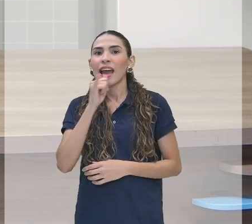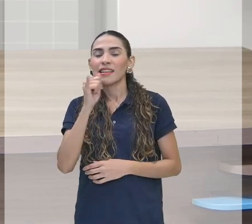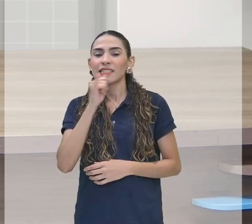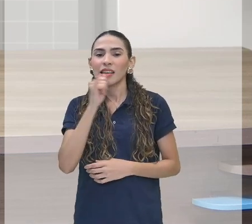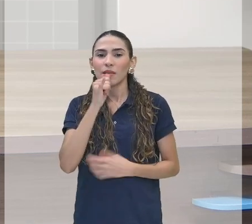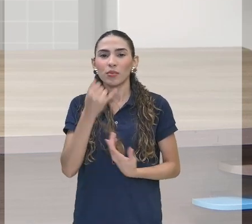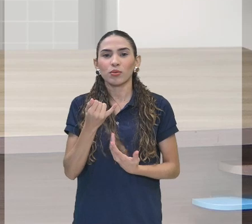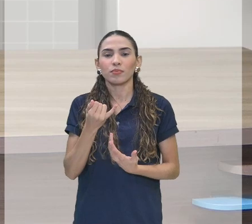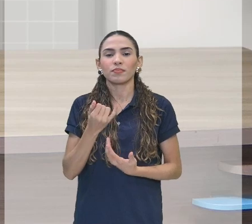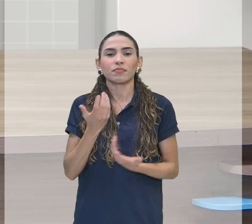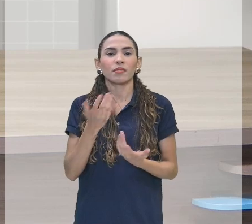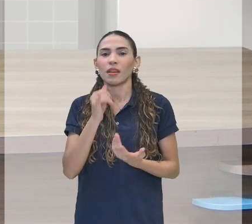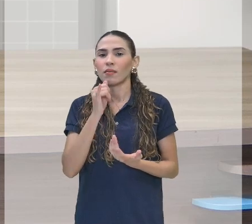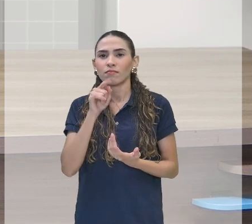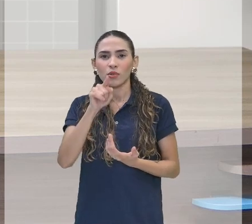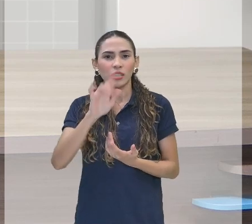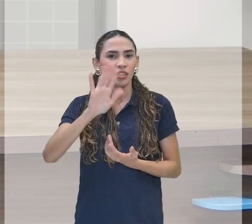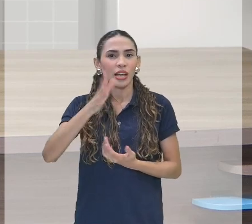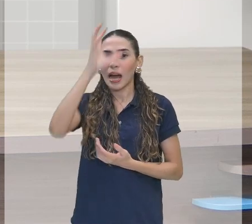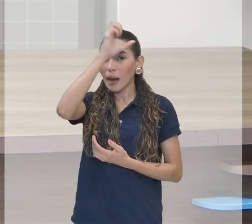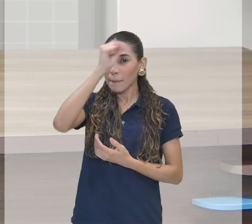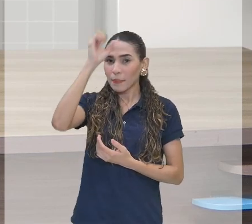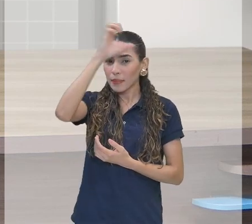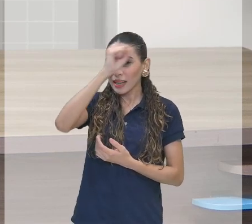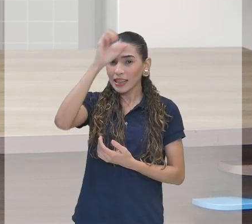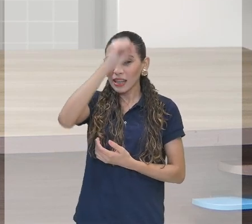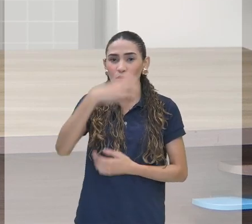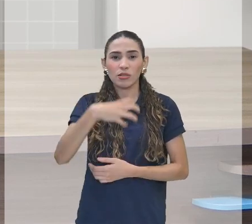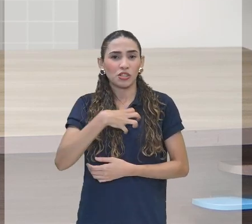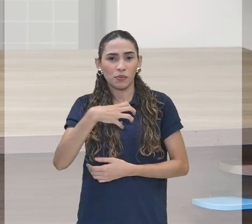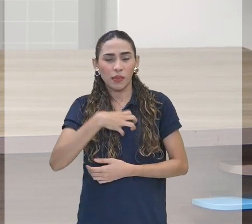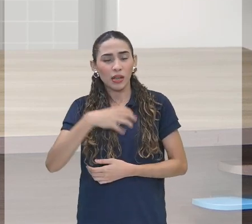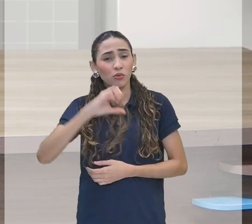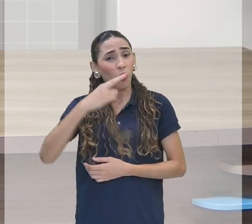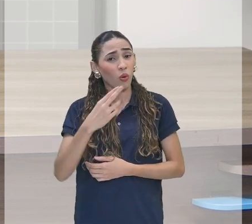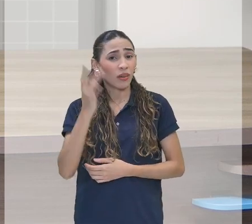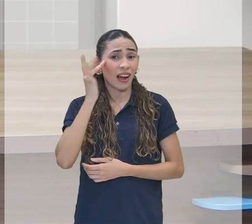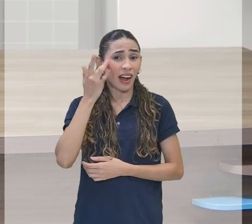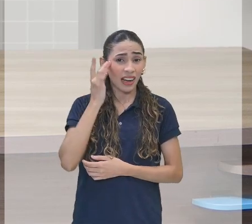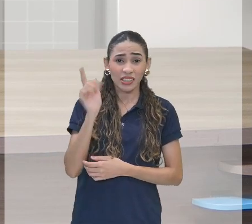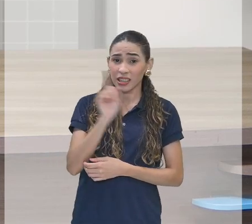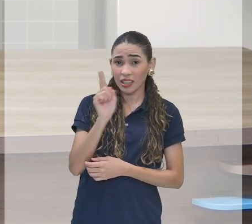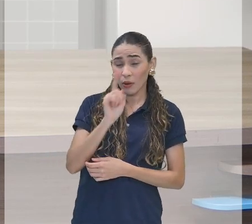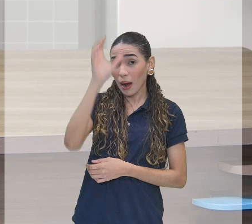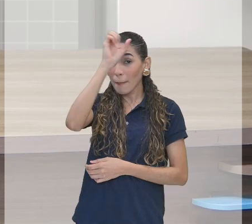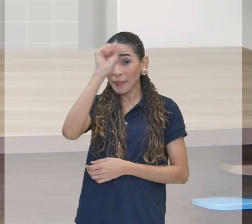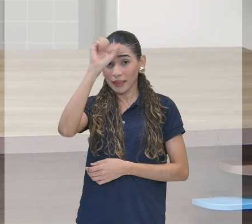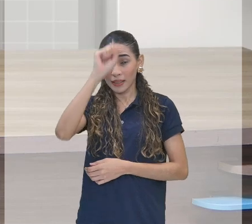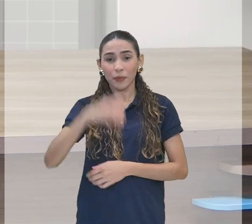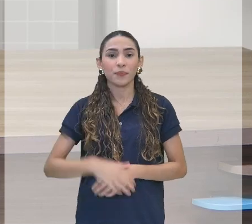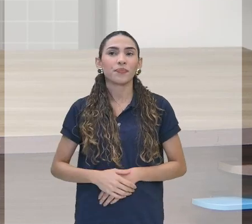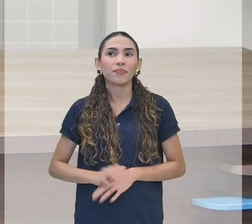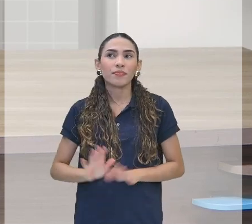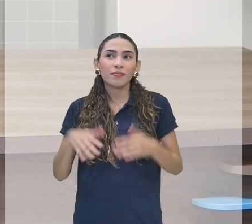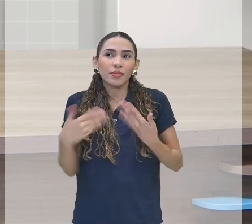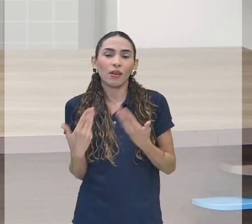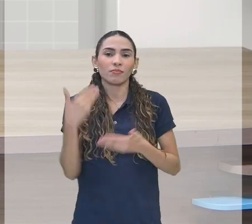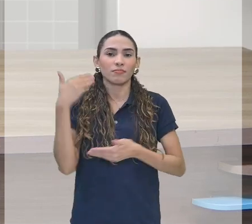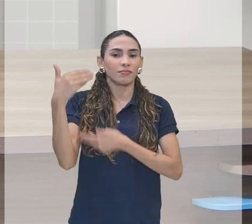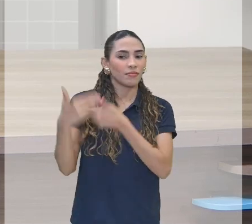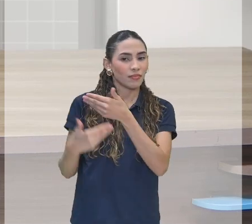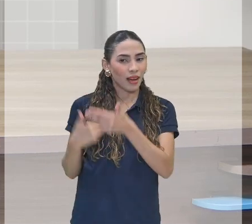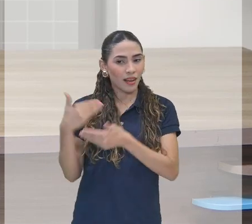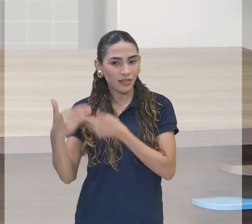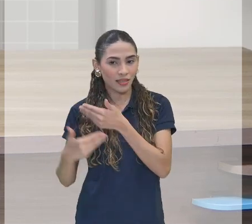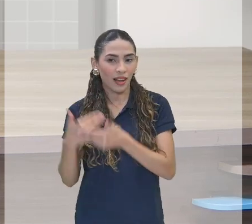tem em relação a algo que você aprendeu ou que você acha que também não aprendeu. E aí, com o passar do